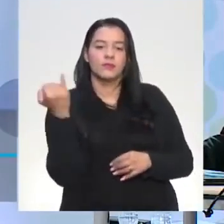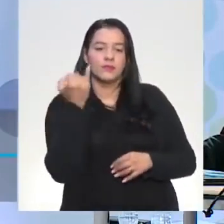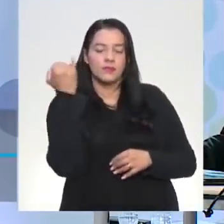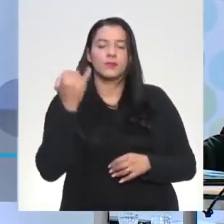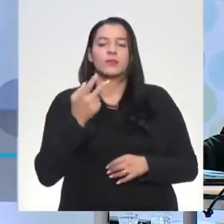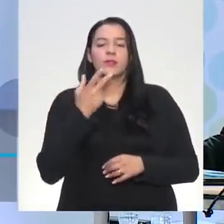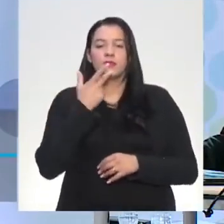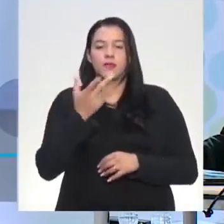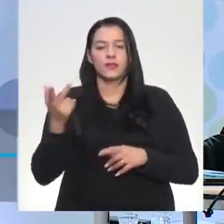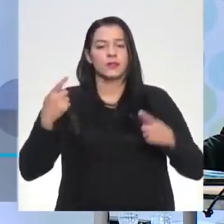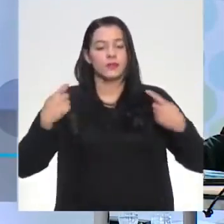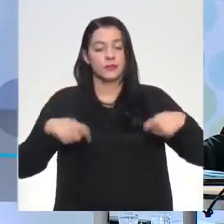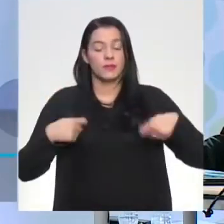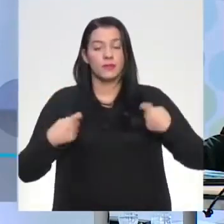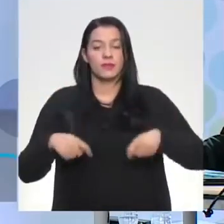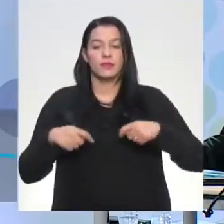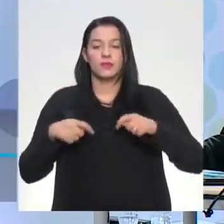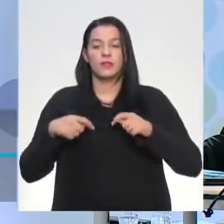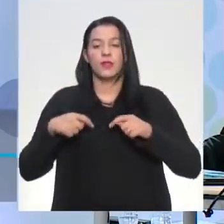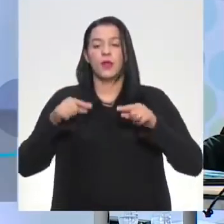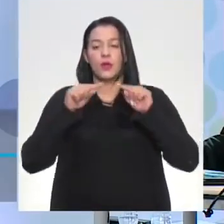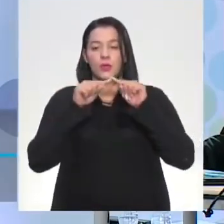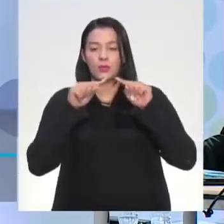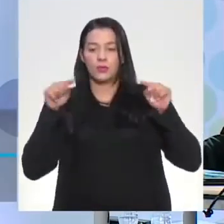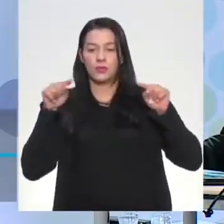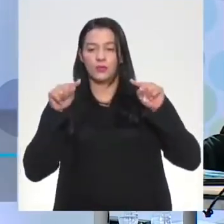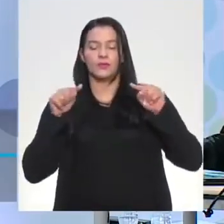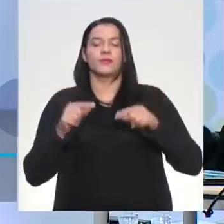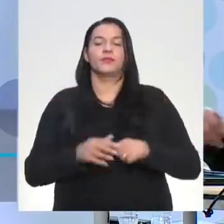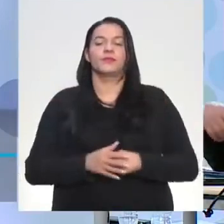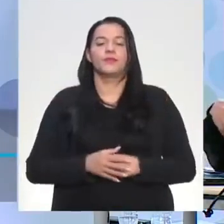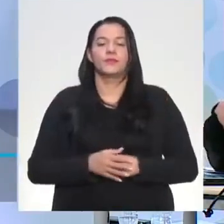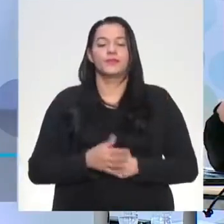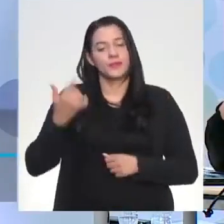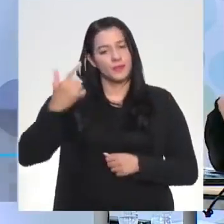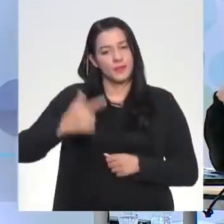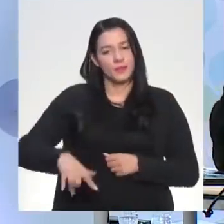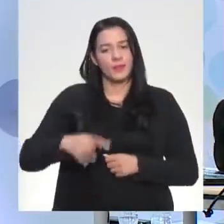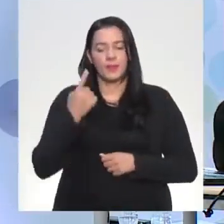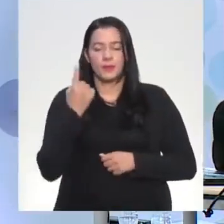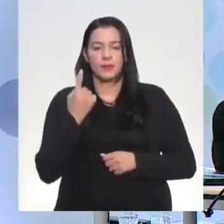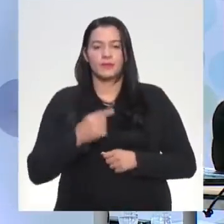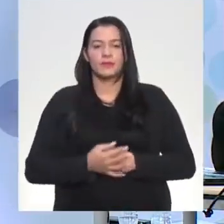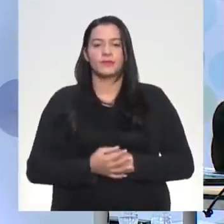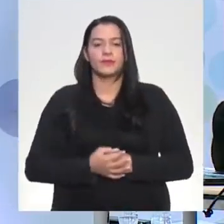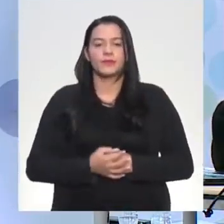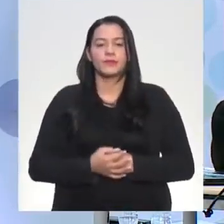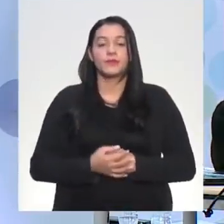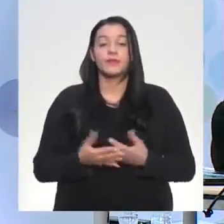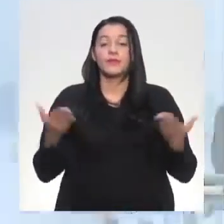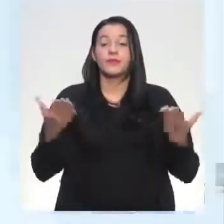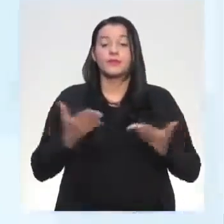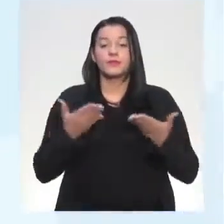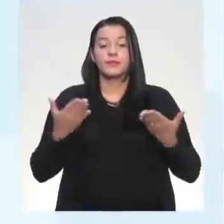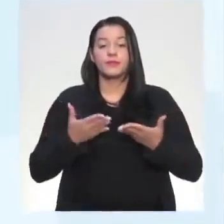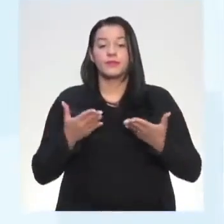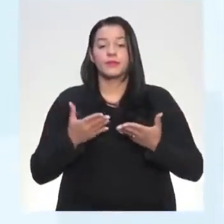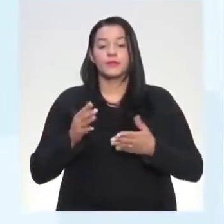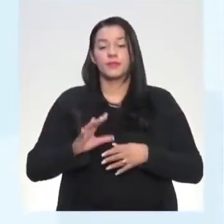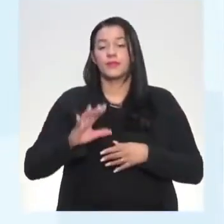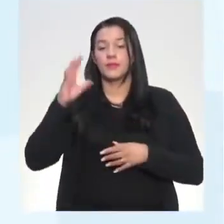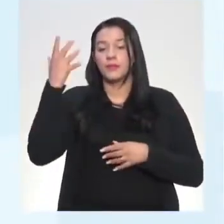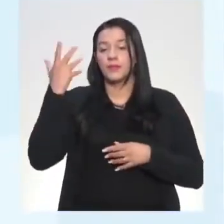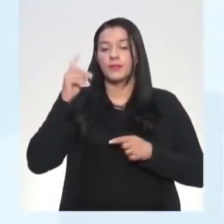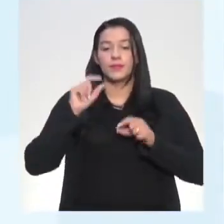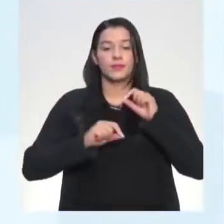essa necessidade de colocar esse tracinho aí também. Beleza? Vamos para mais uma? Vamos lá. Ó, só que agora, Osmar, olha o que vai acontecer no